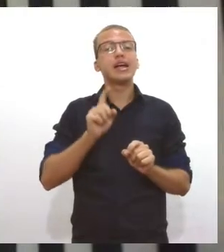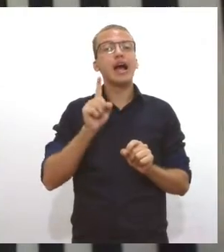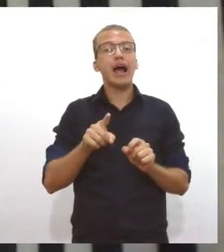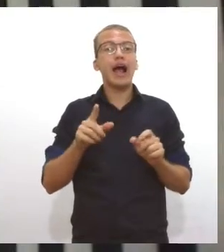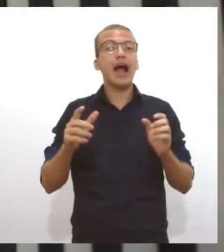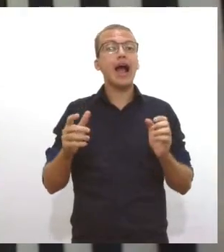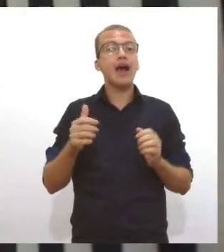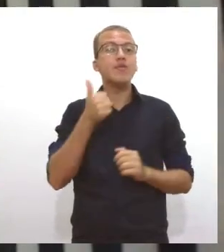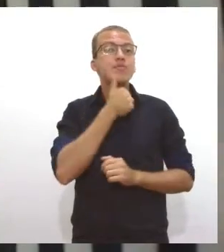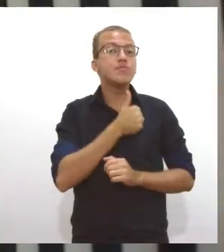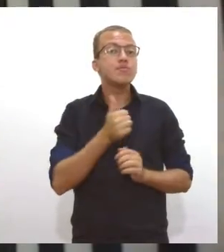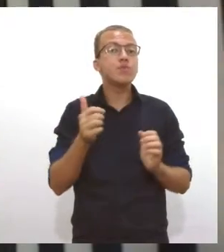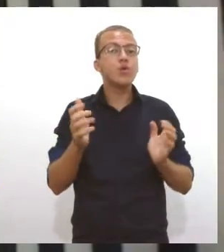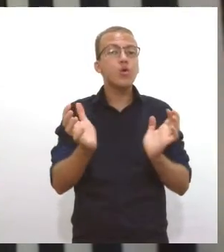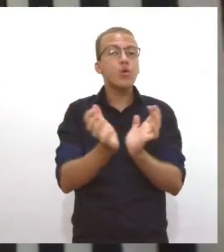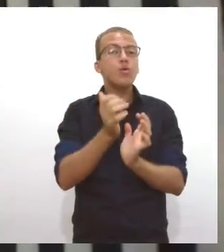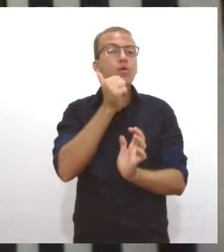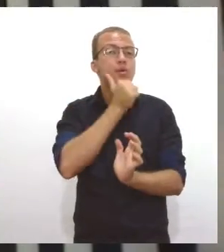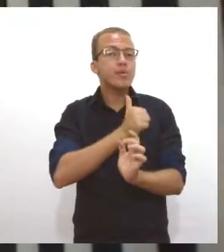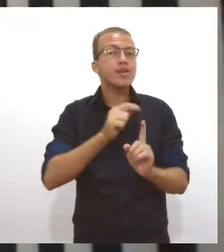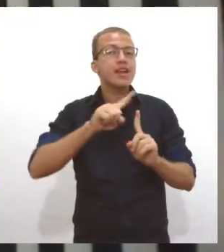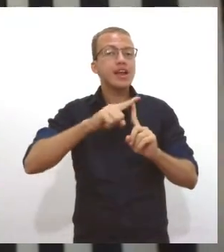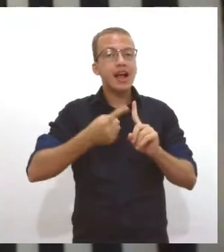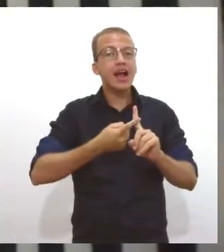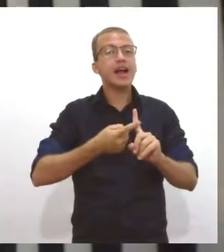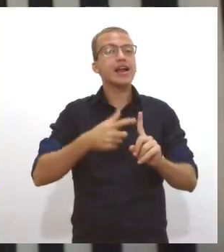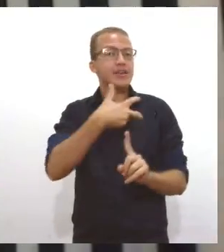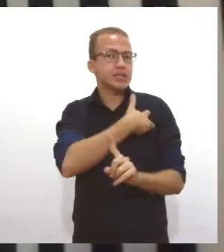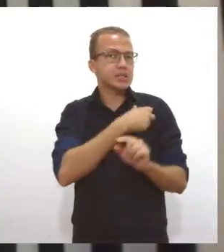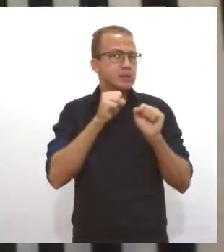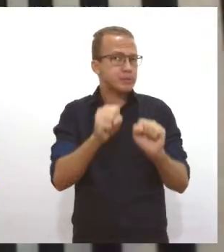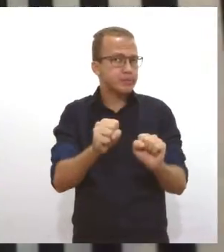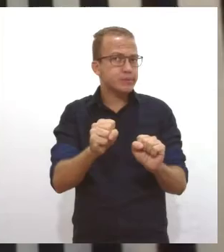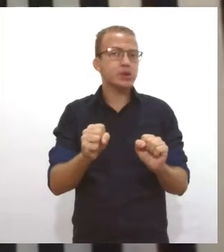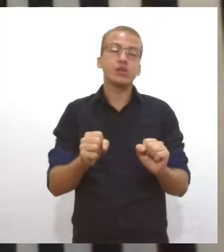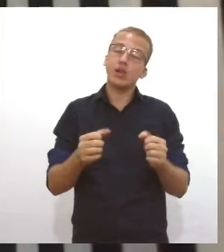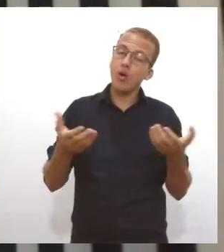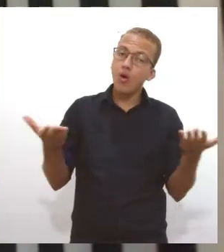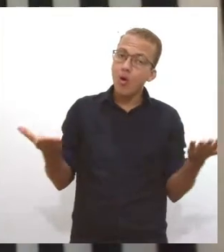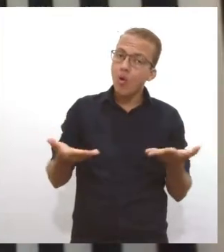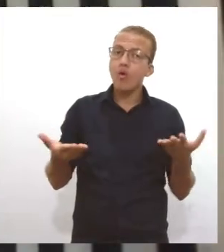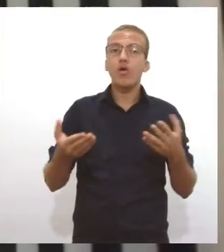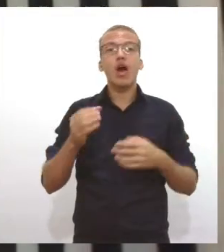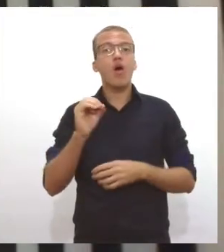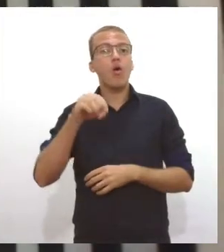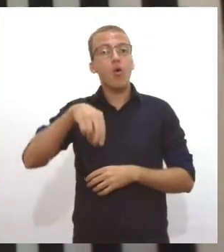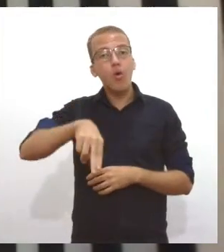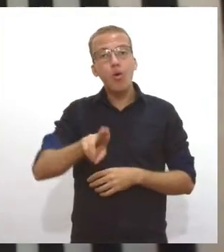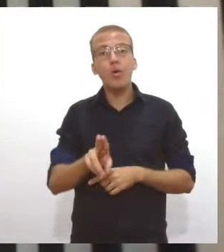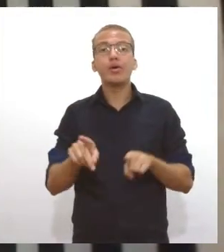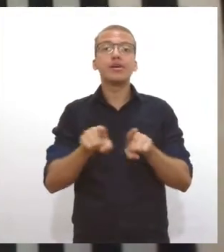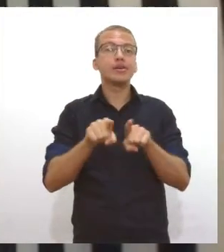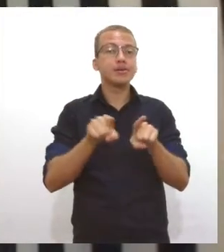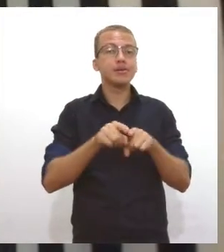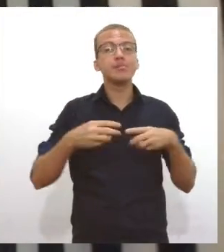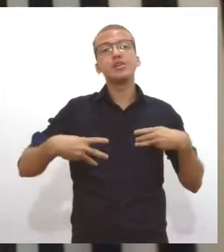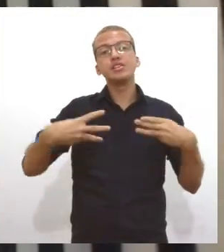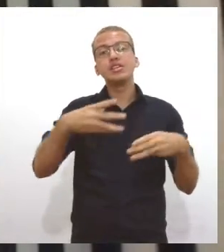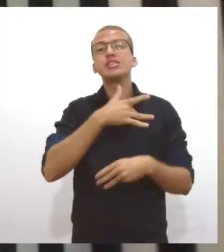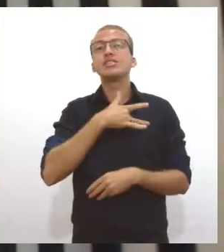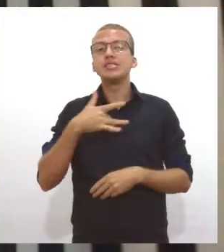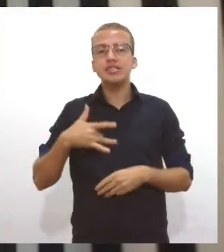é a própria ONU e o próprio Ministério da Saúde do Brasil hoje já incluiu as Grávidas nas prioridades